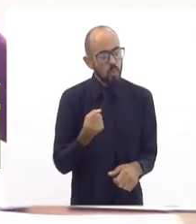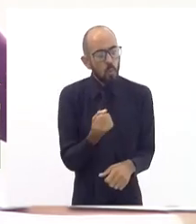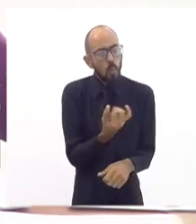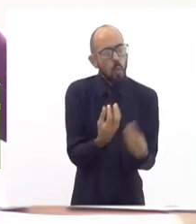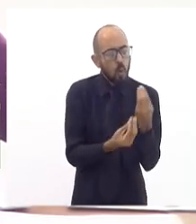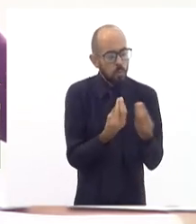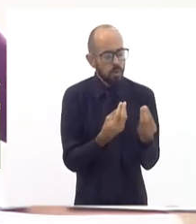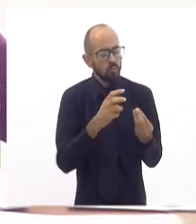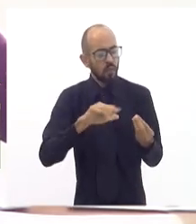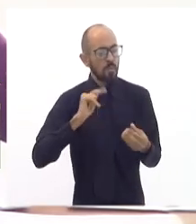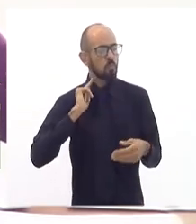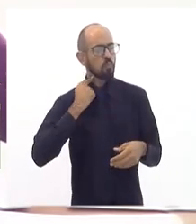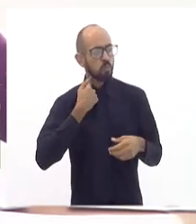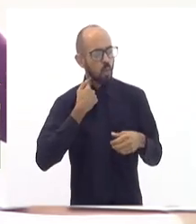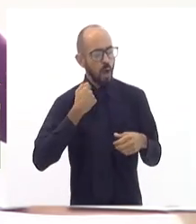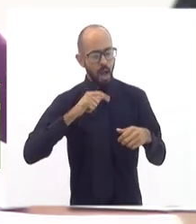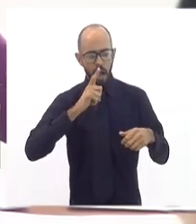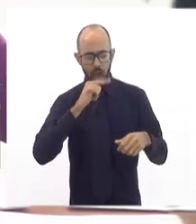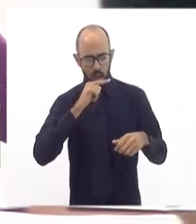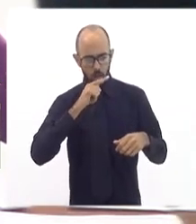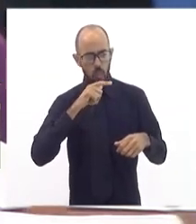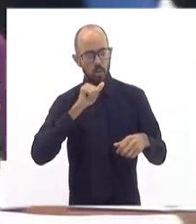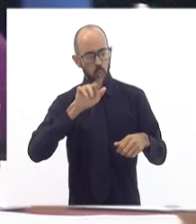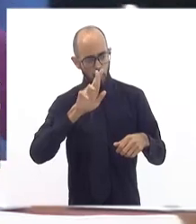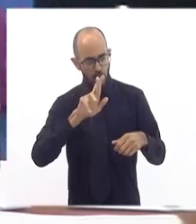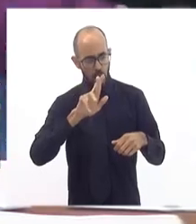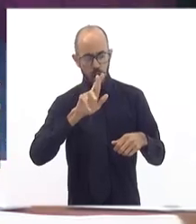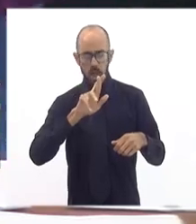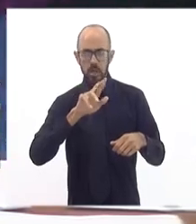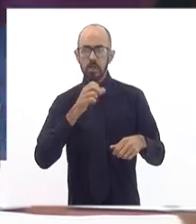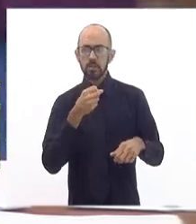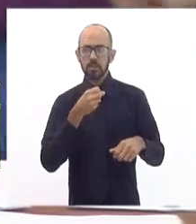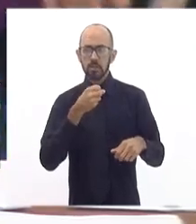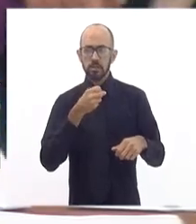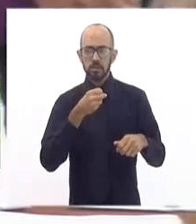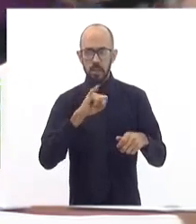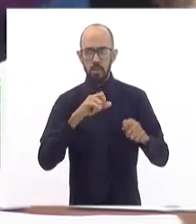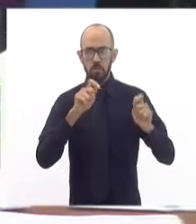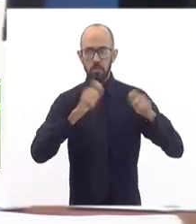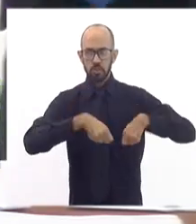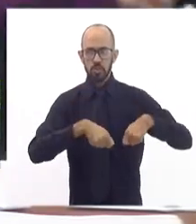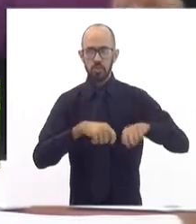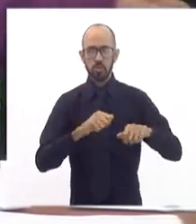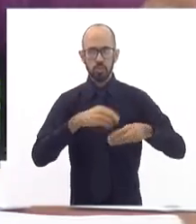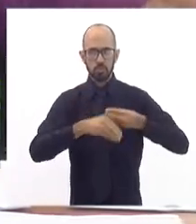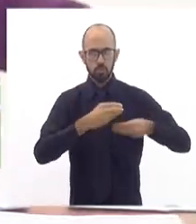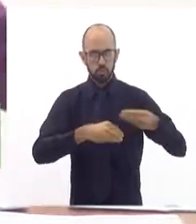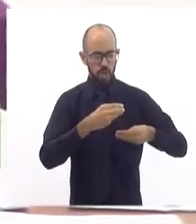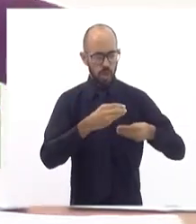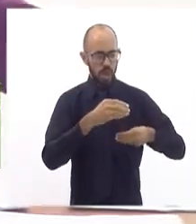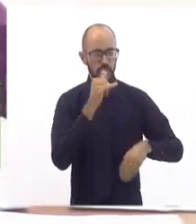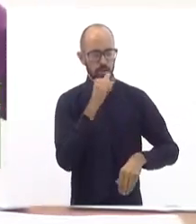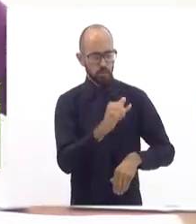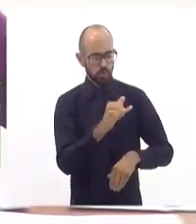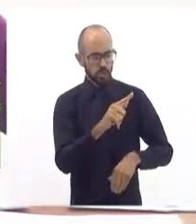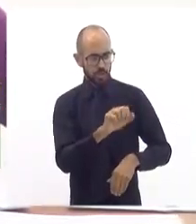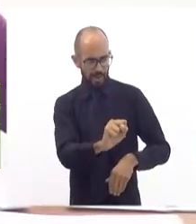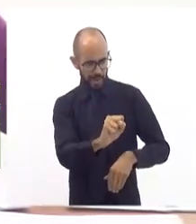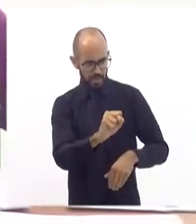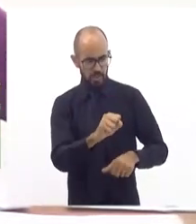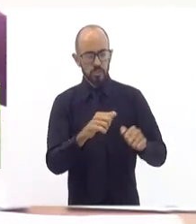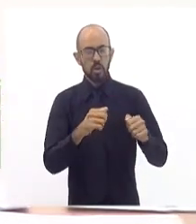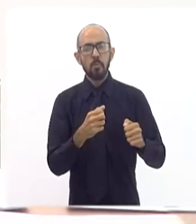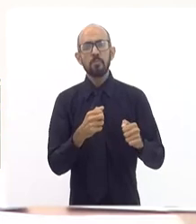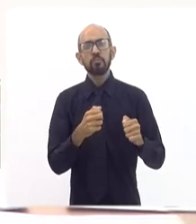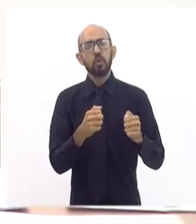as Águas no caso uma explosão que é perfeitamente possível uma vez que você pode misturar energia elétrica e gás ao mesmo tempo o que